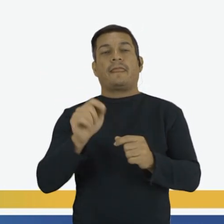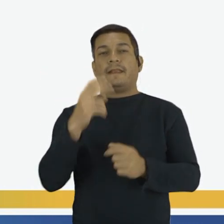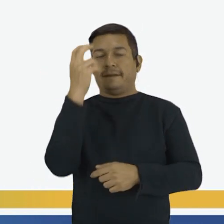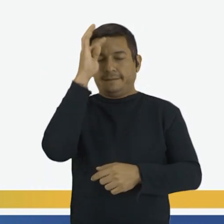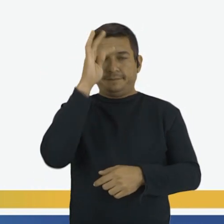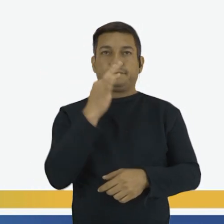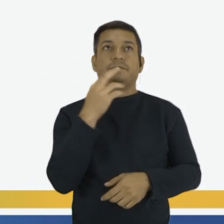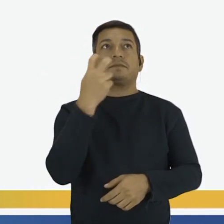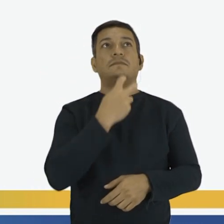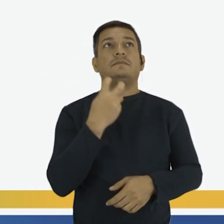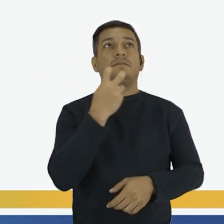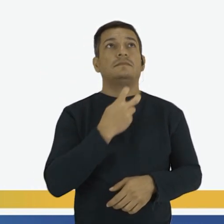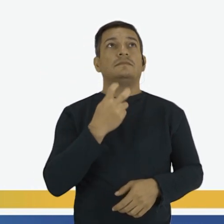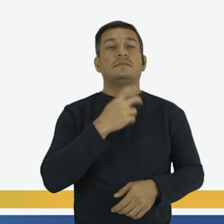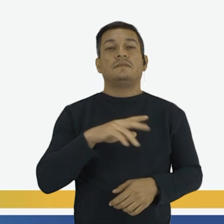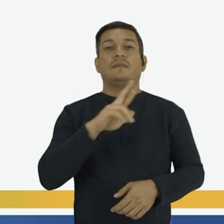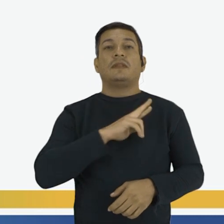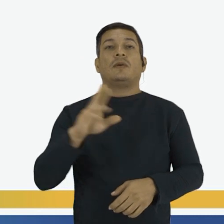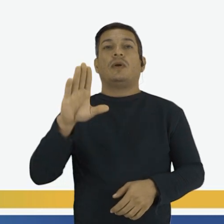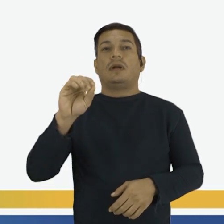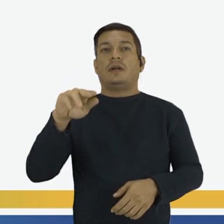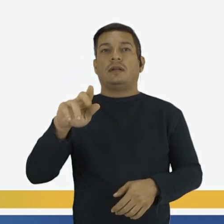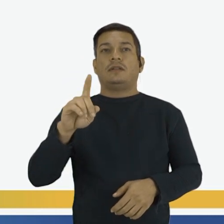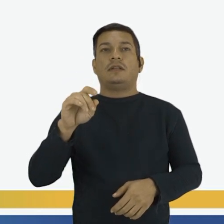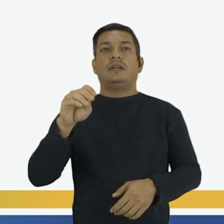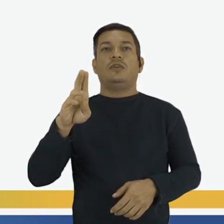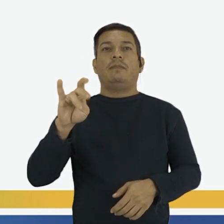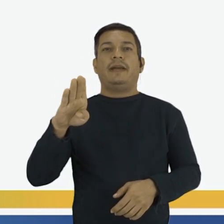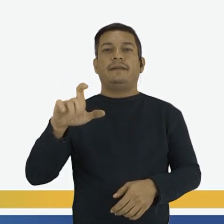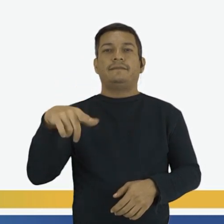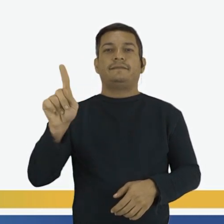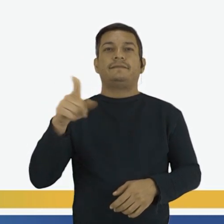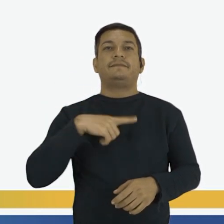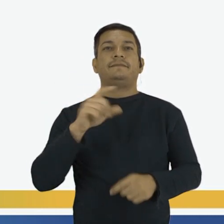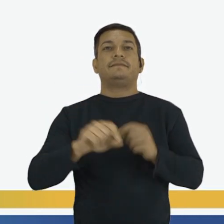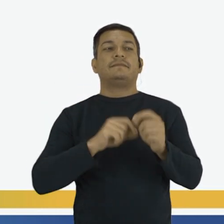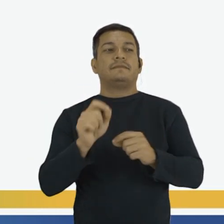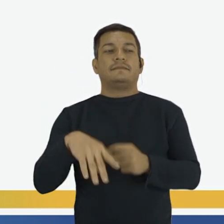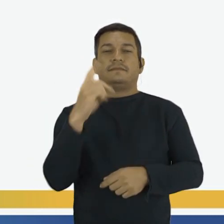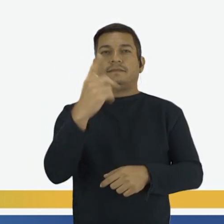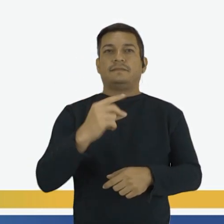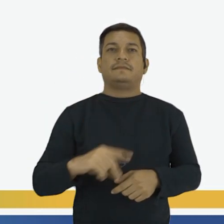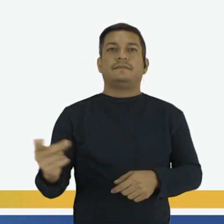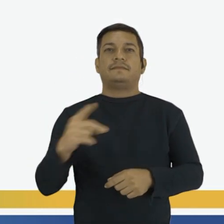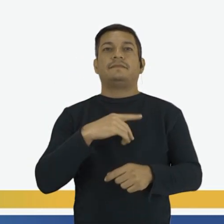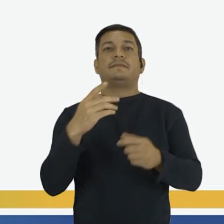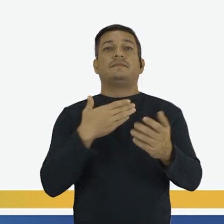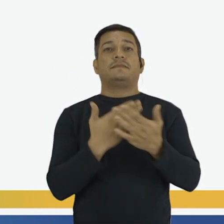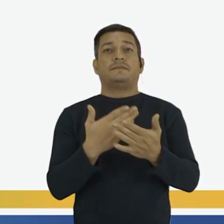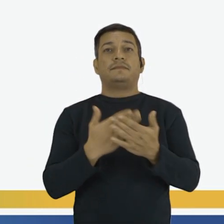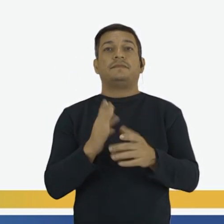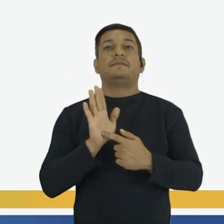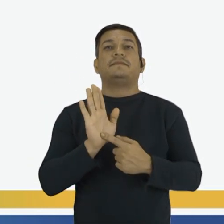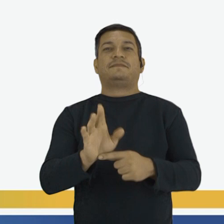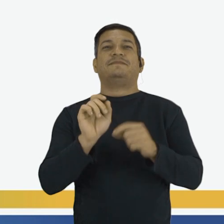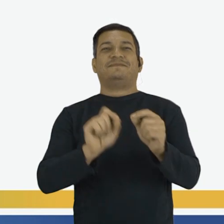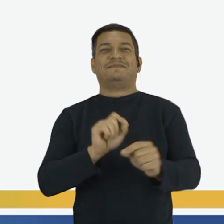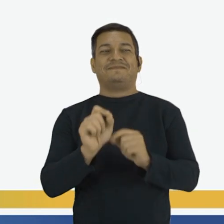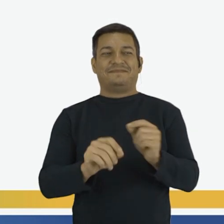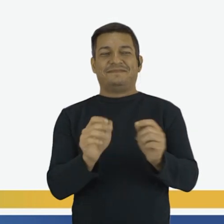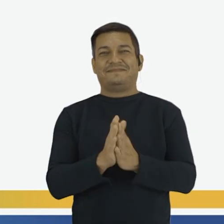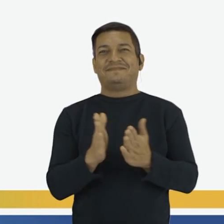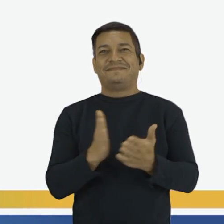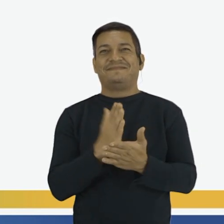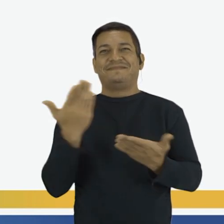orais. Tá? A religião do Candomblé, ela tem uma contribuição da tradição oral com estudos que já indicam